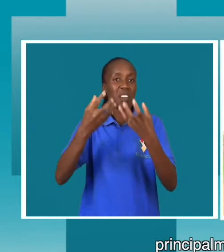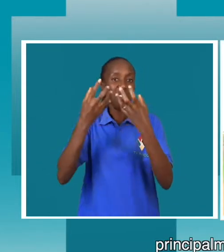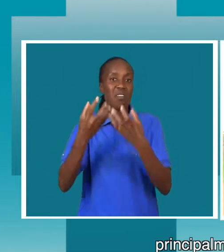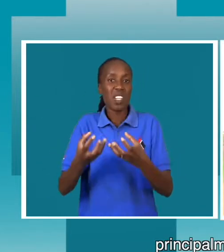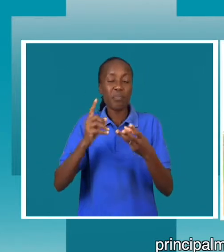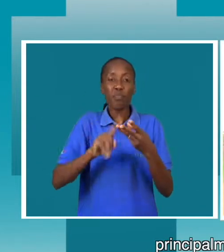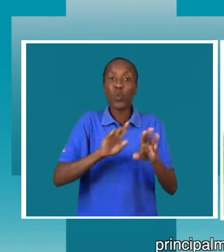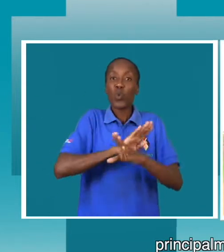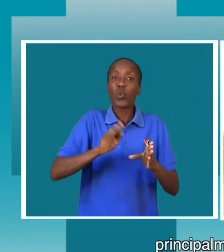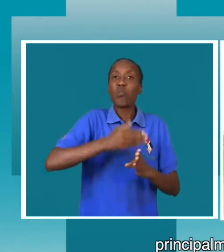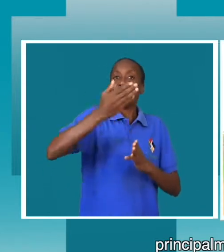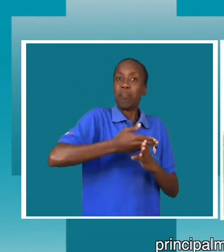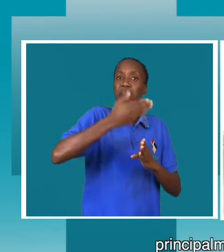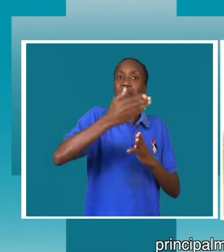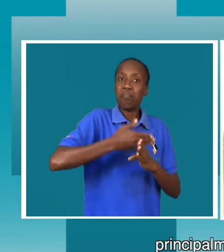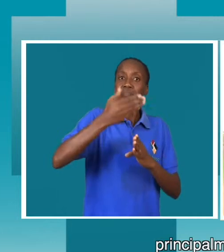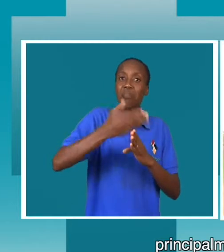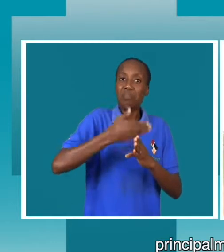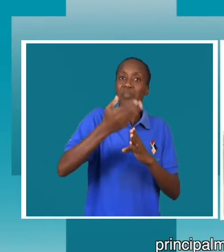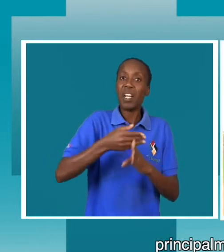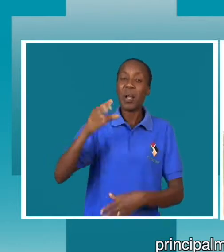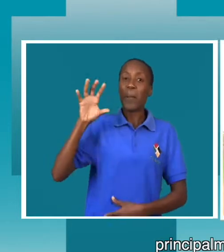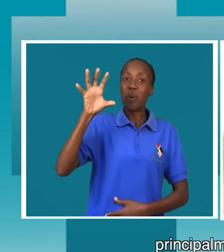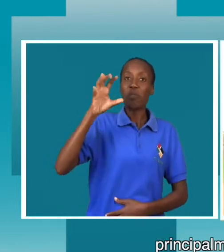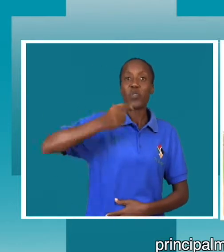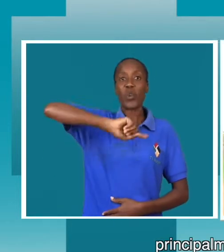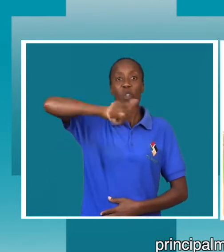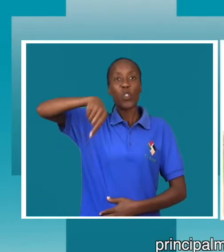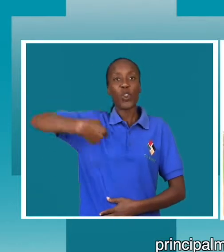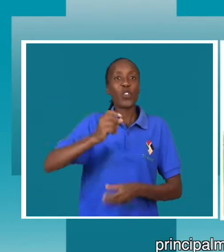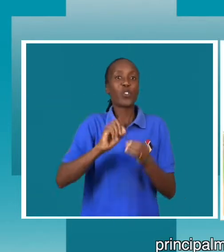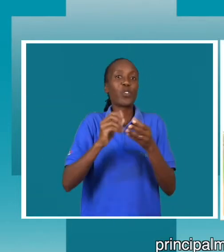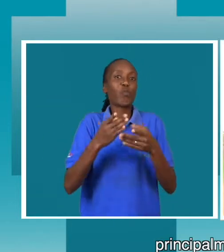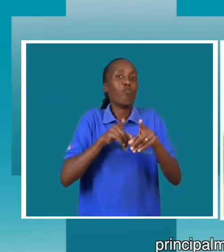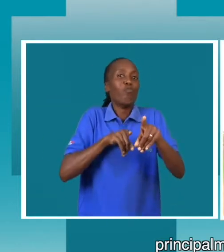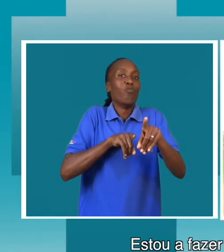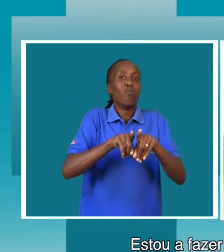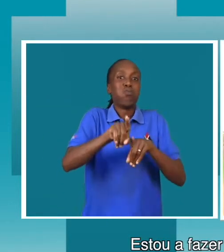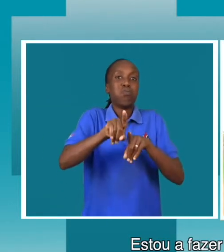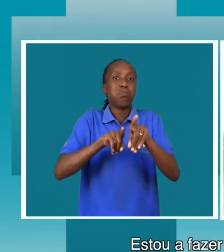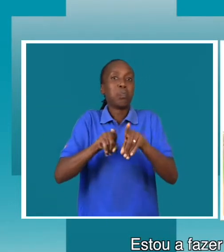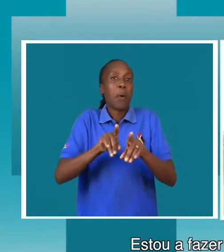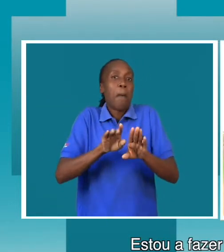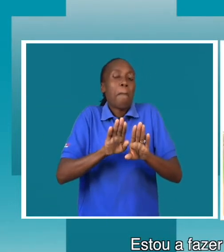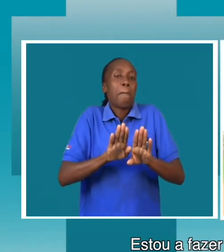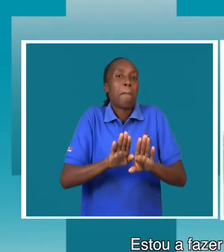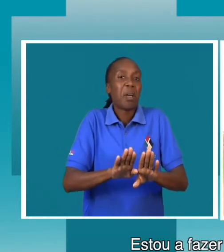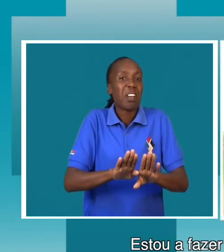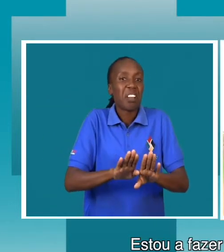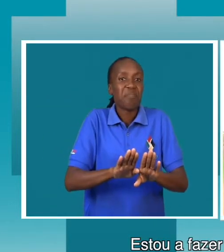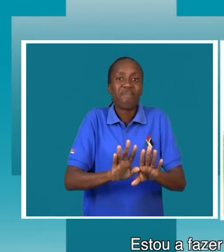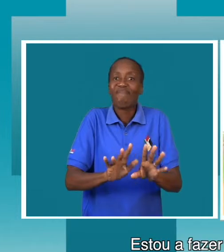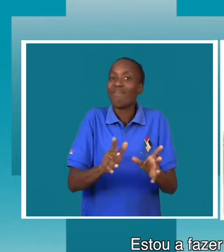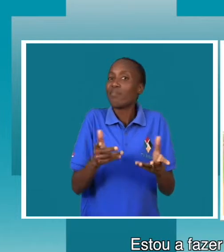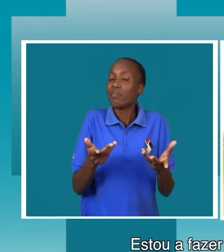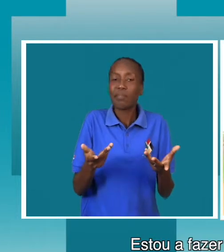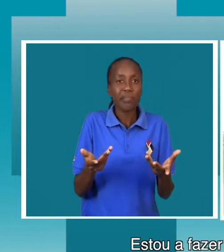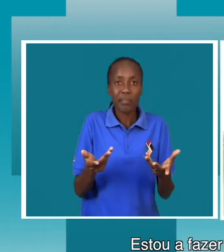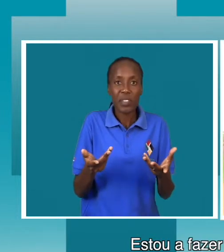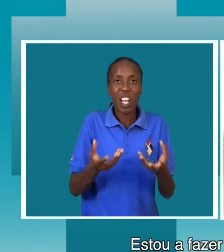preparado para os Jogos Paralímpicos de Tórquio 2020, estou a fazer essa preparação e preciso de muitos